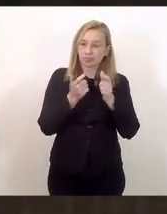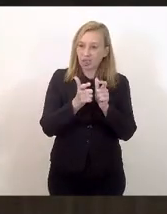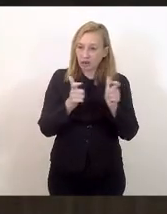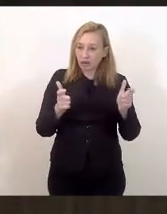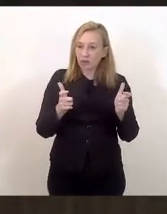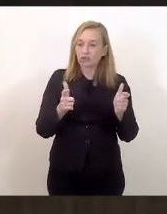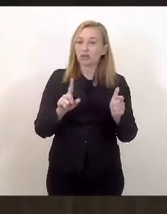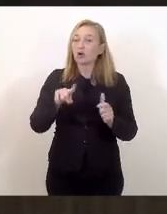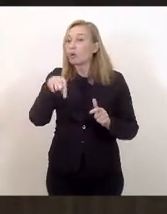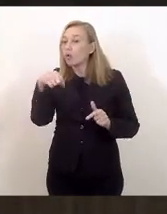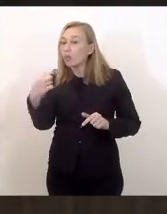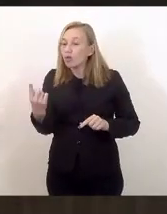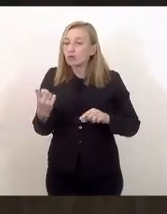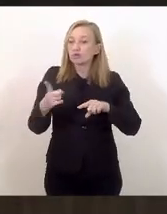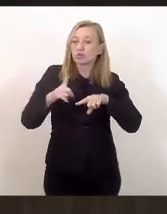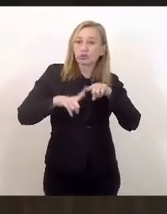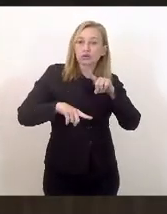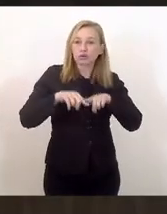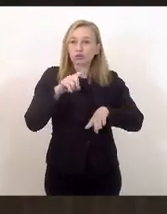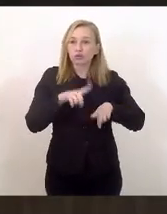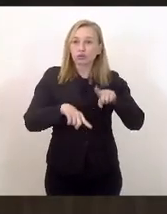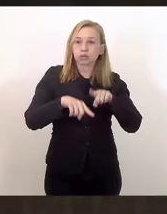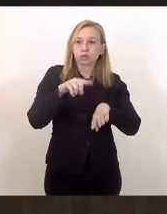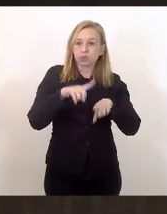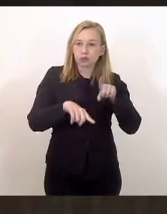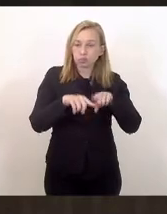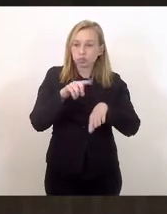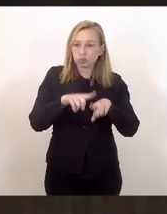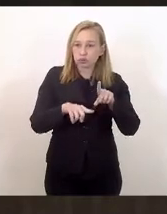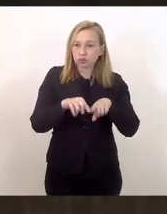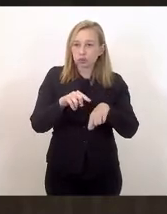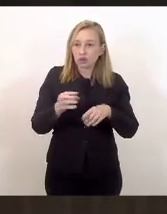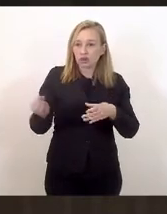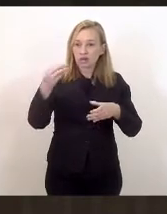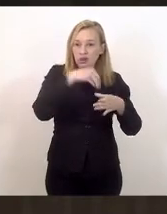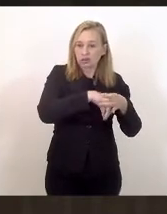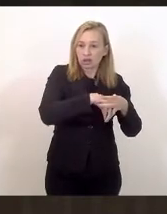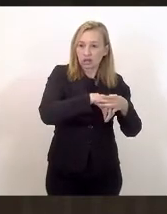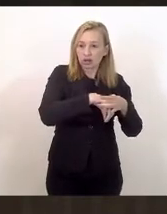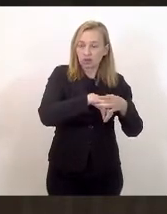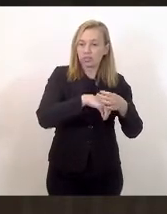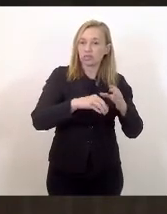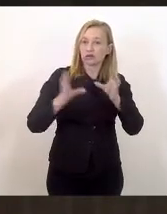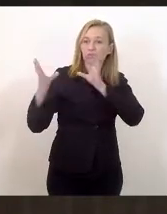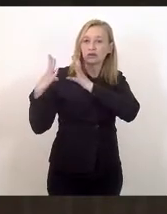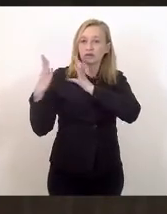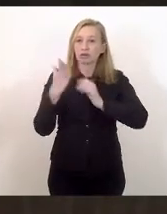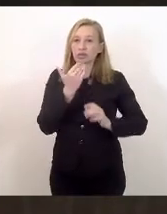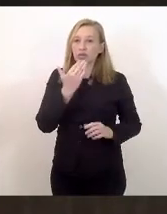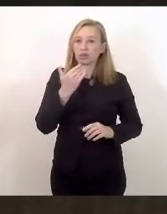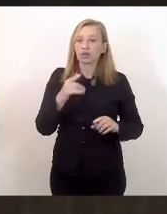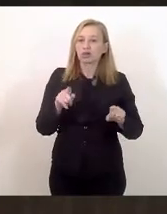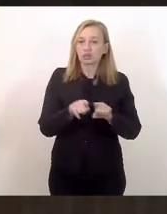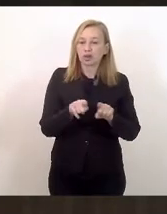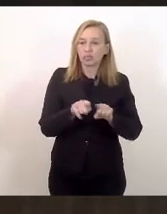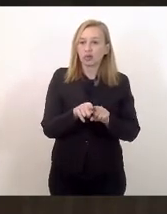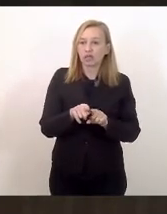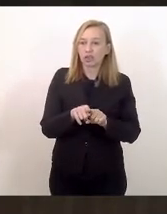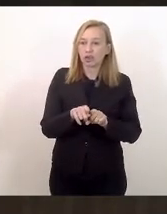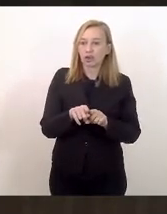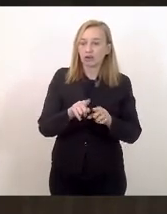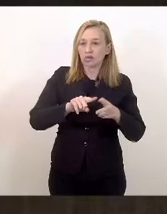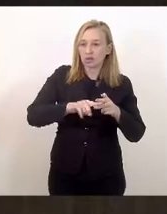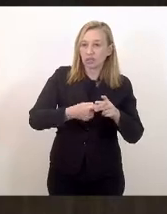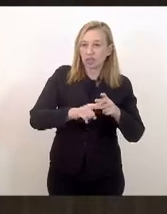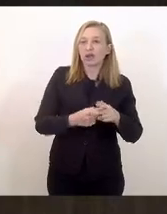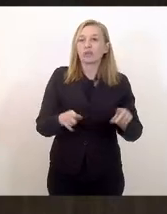discutir outros alimentos que estão inseridos na cesta básica para também ser desonerado. Mas nós também nós